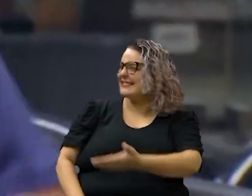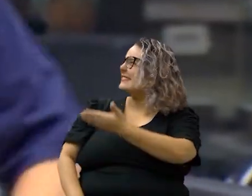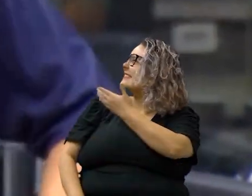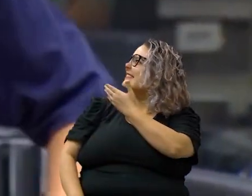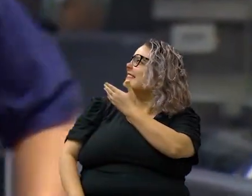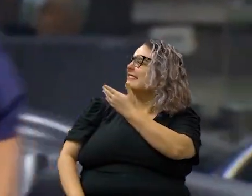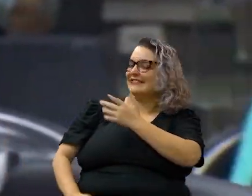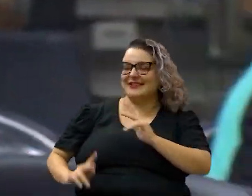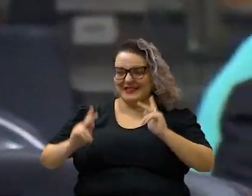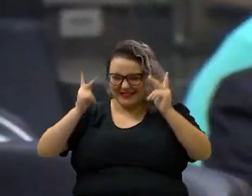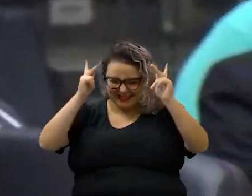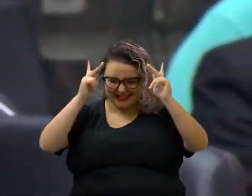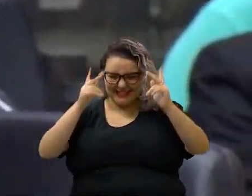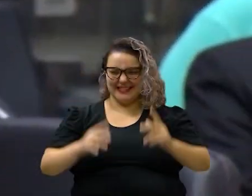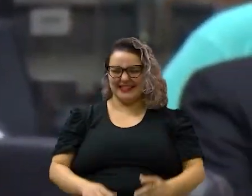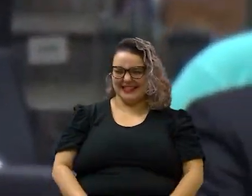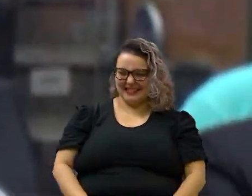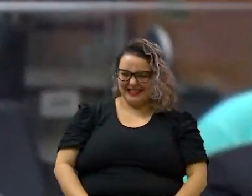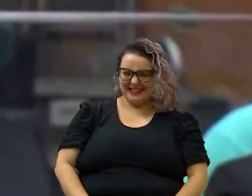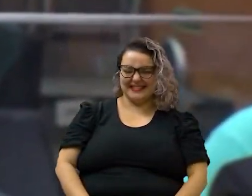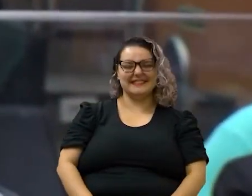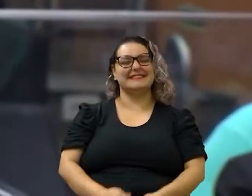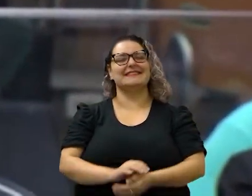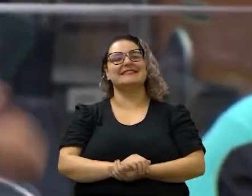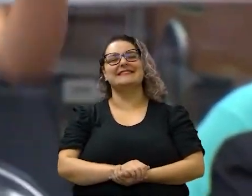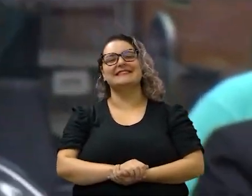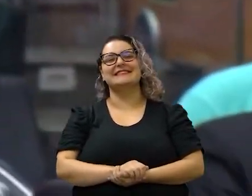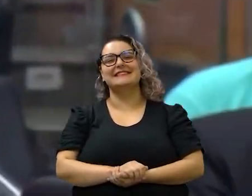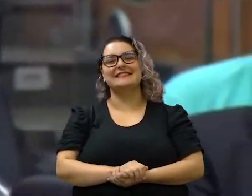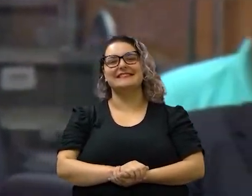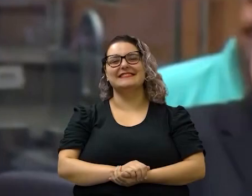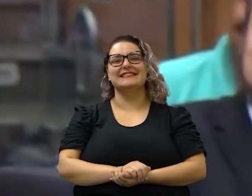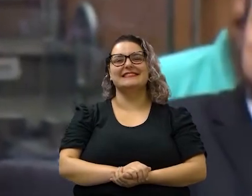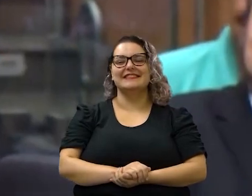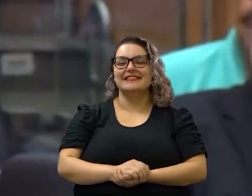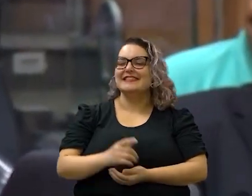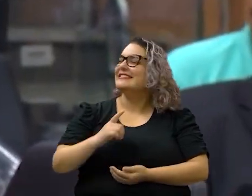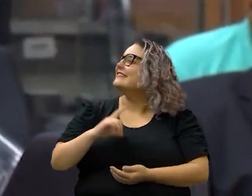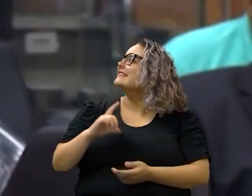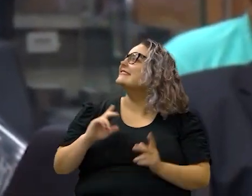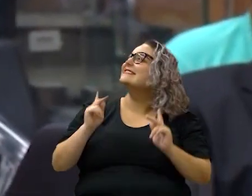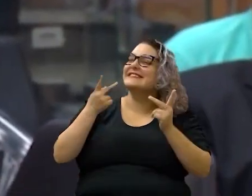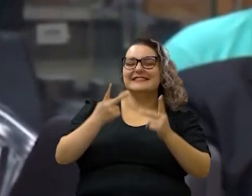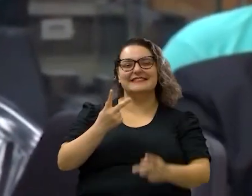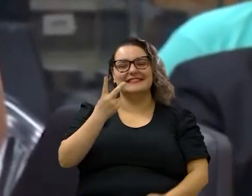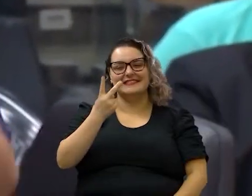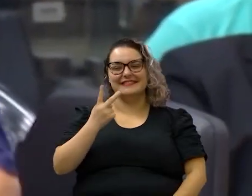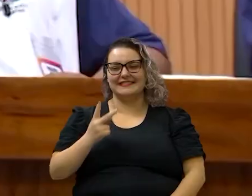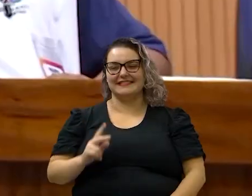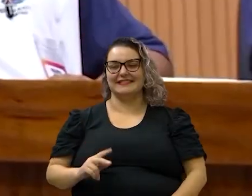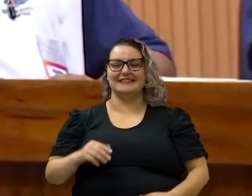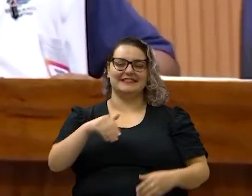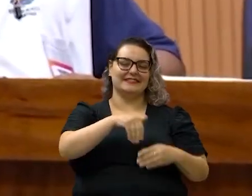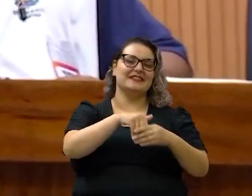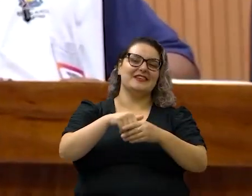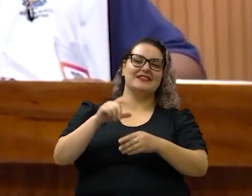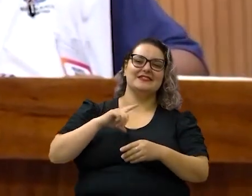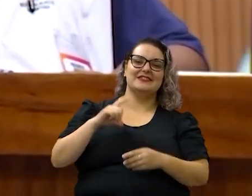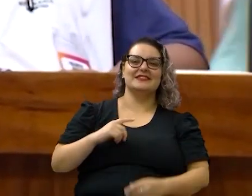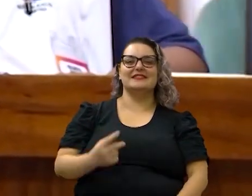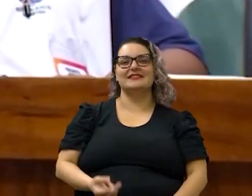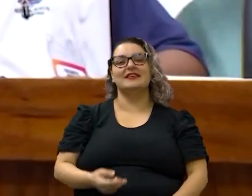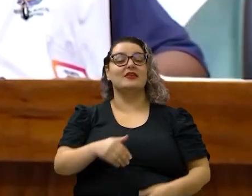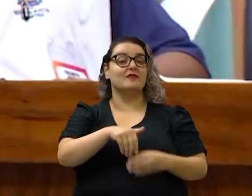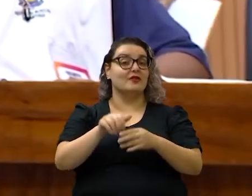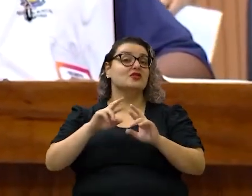venceu é a eleição a gente tinha acho que vencido por uns dois votos mas tinham critério lá que precisava